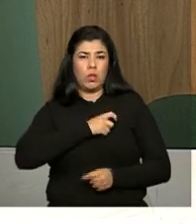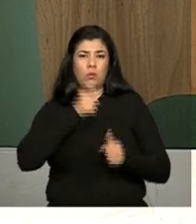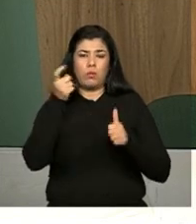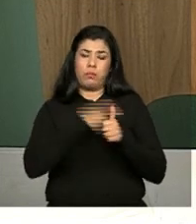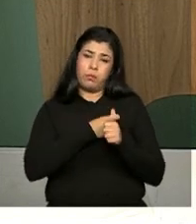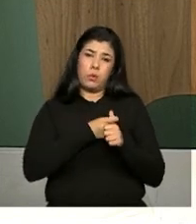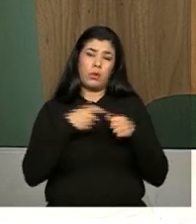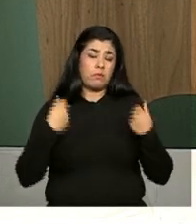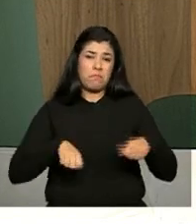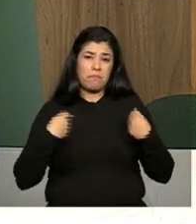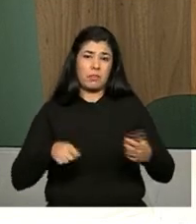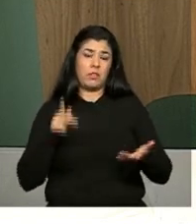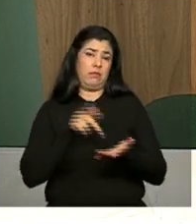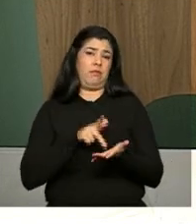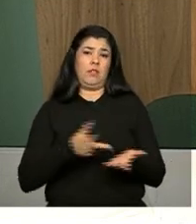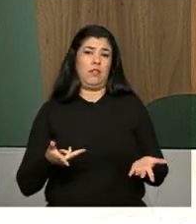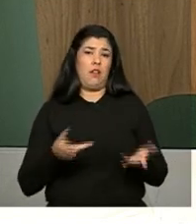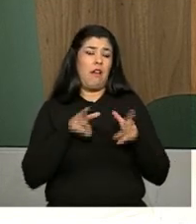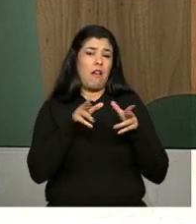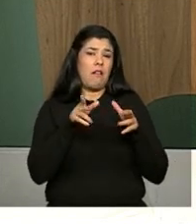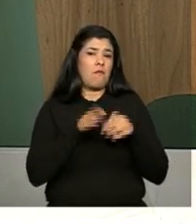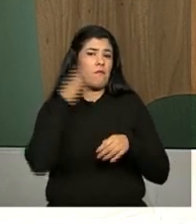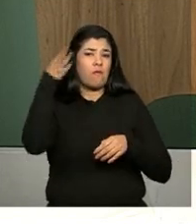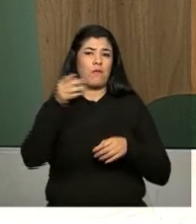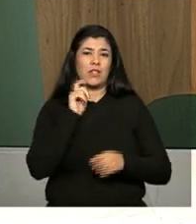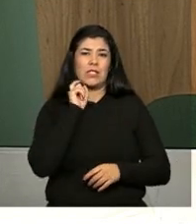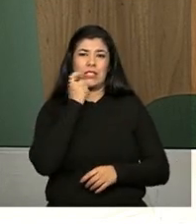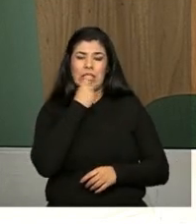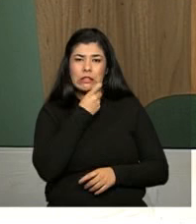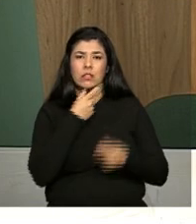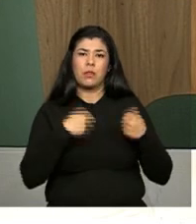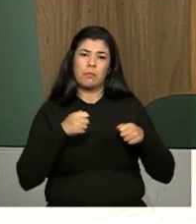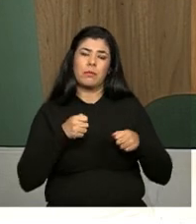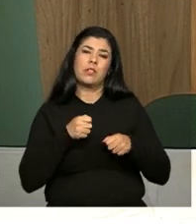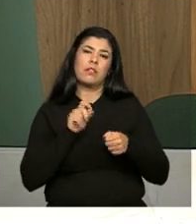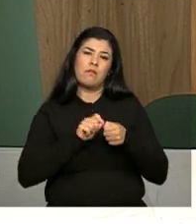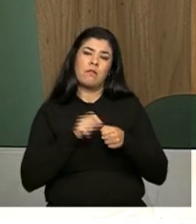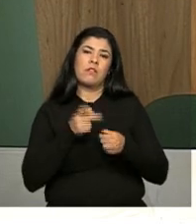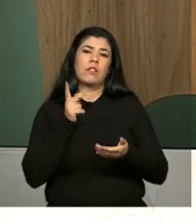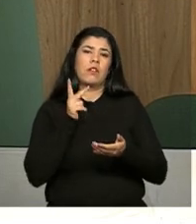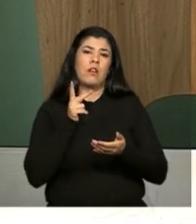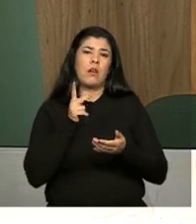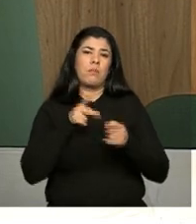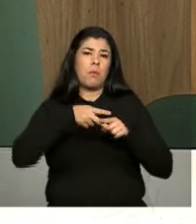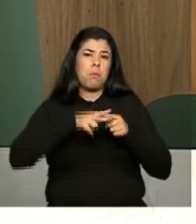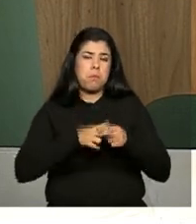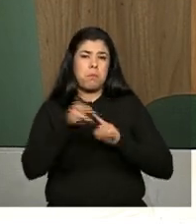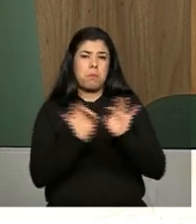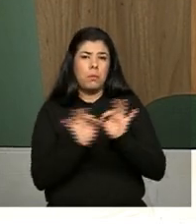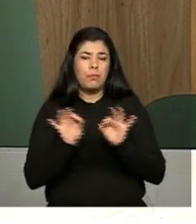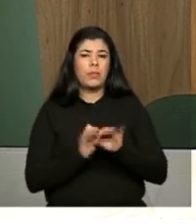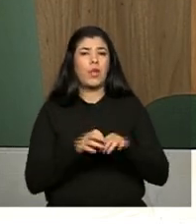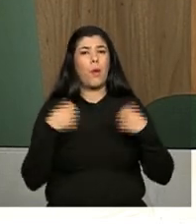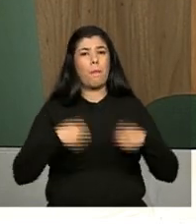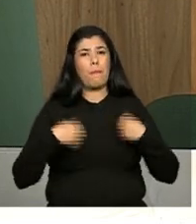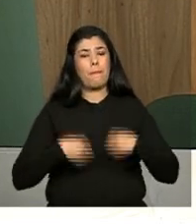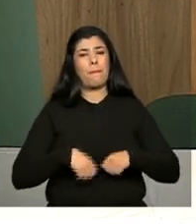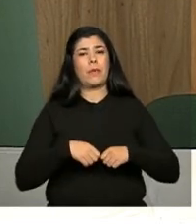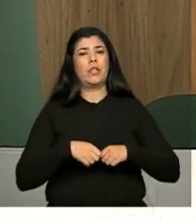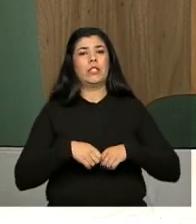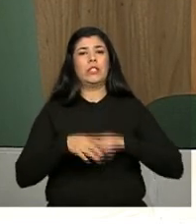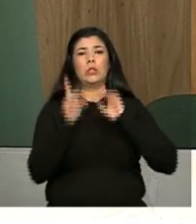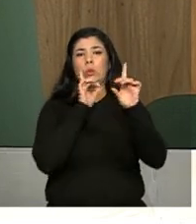dentista e tem que fazer ajustes calma pessoal fazer quanto mais rápido melhor para o país Então vamos debater alternativas vão debater